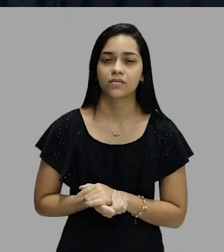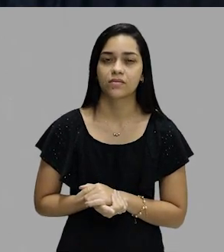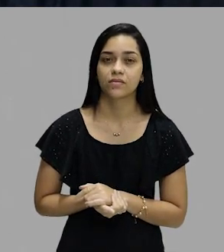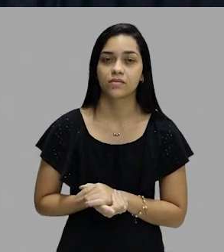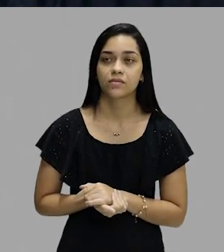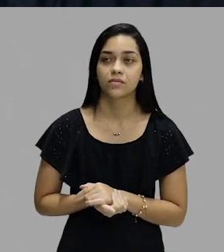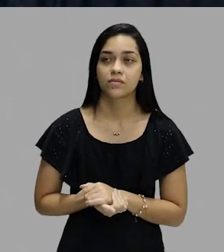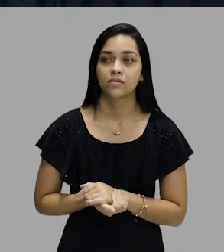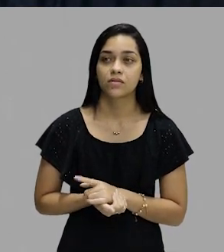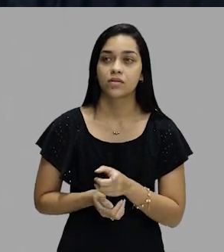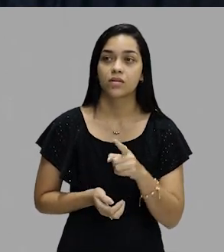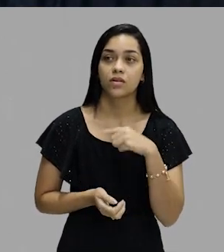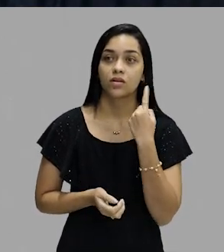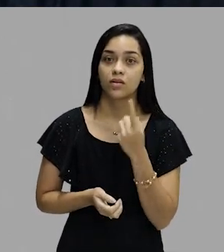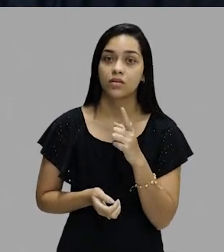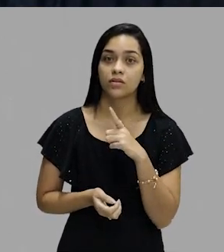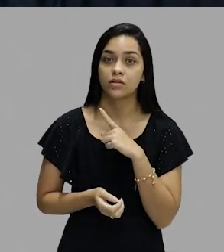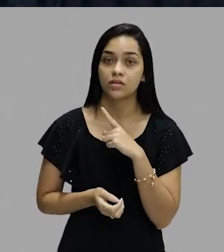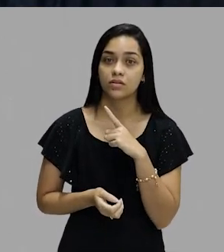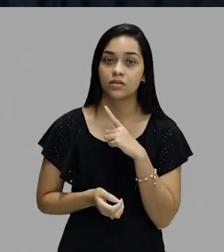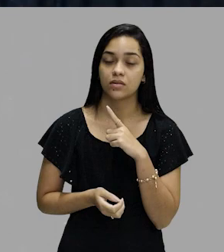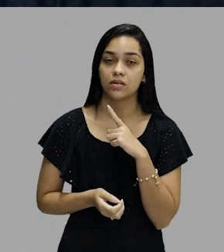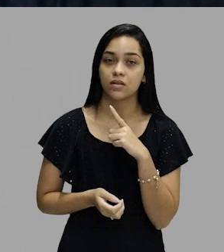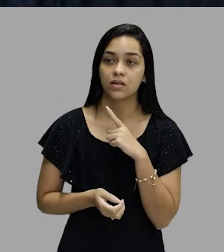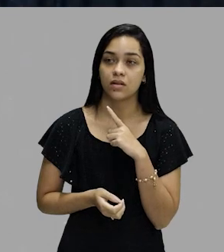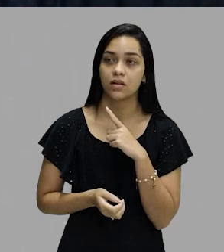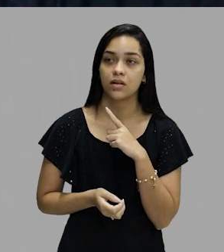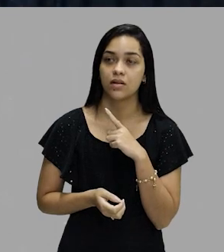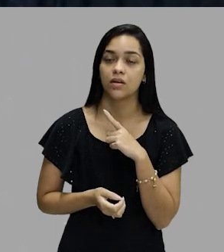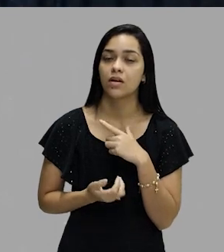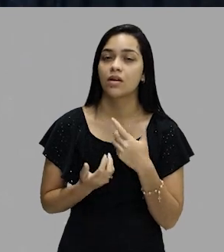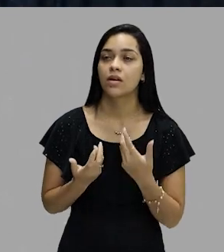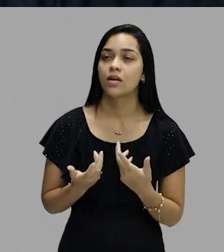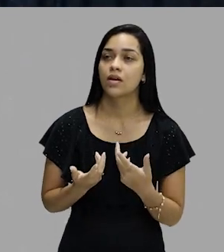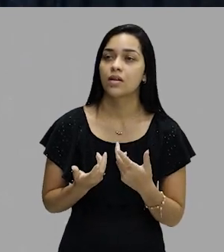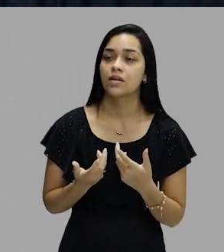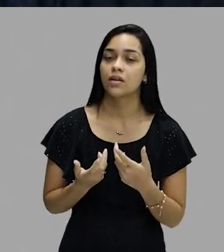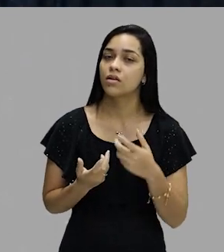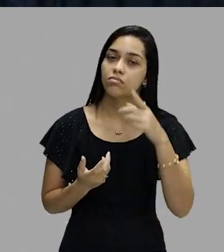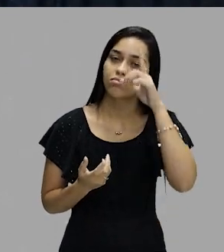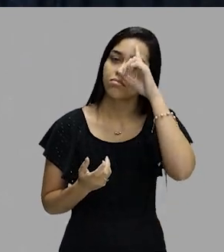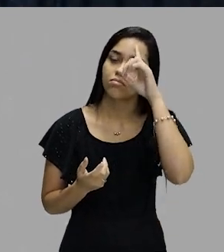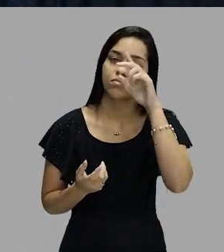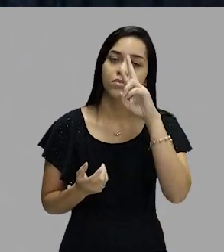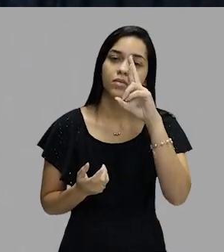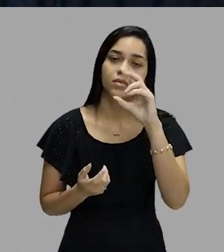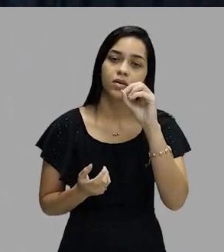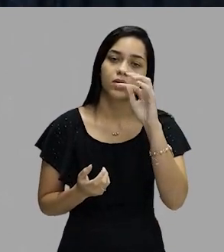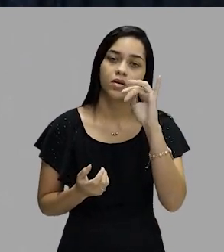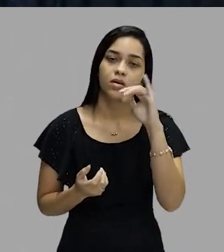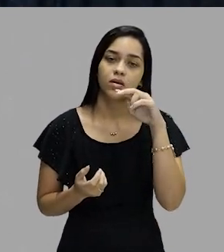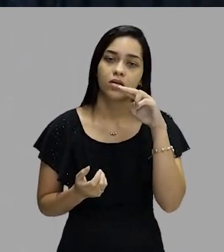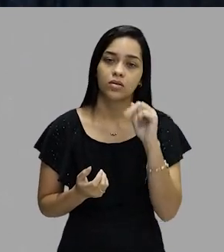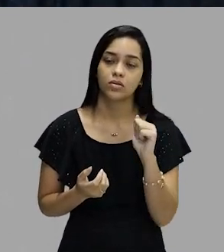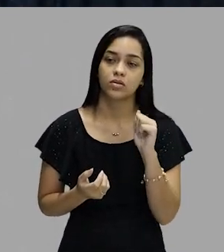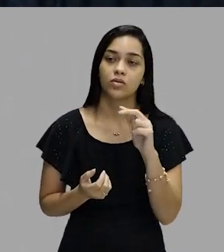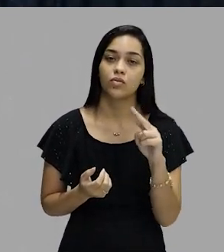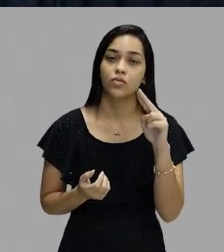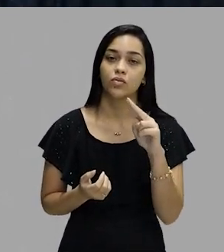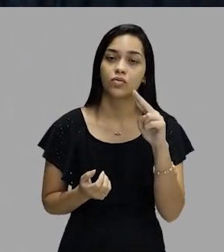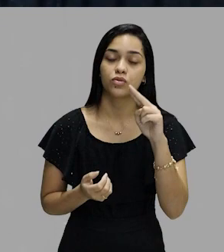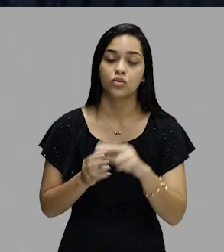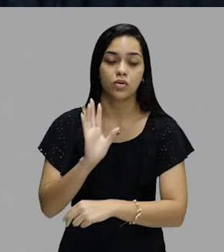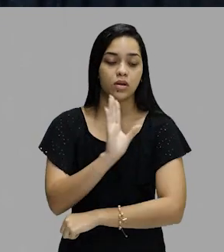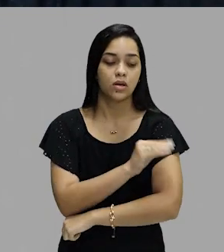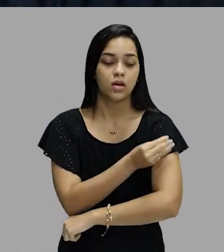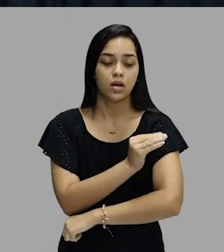Pela situação sanitária que nós estamos passando, não é? Então virou rotina, né? Tem que virar rotina, passar